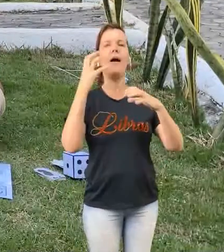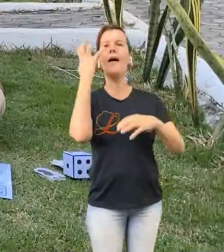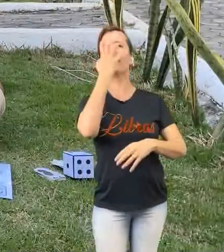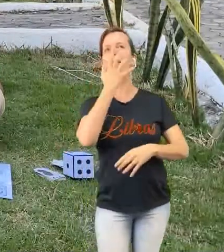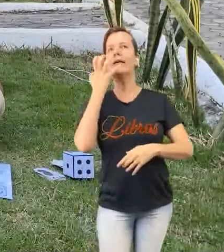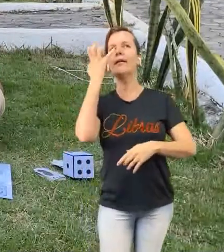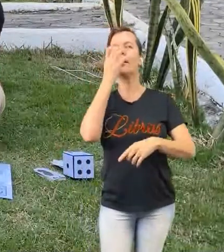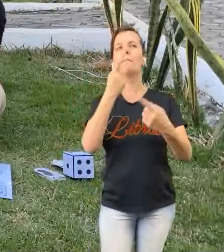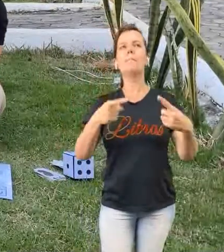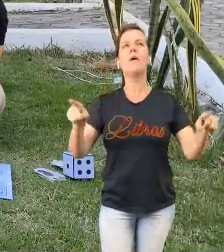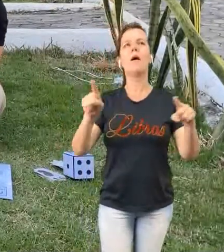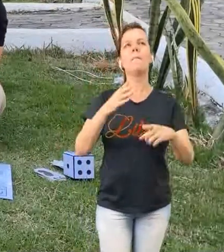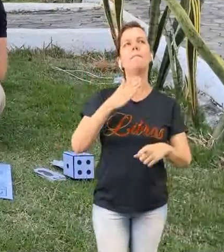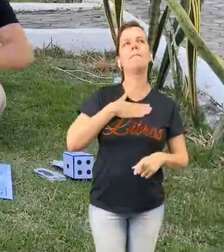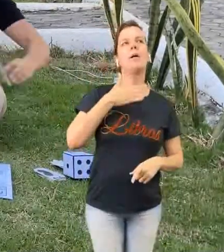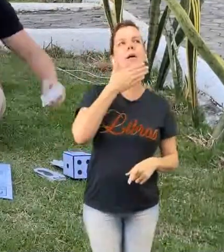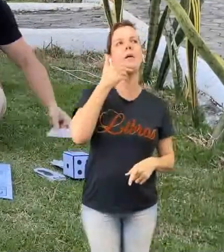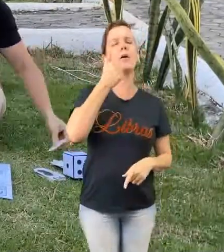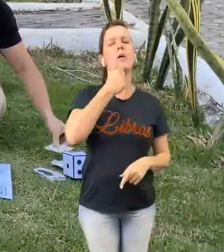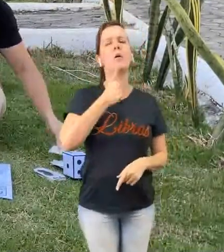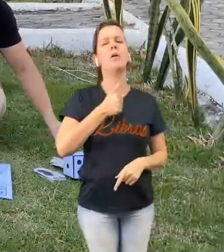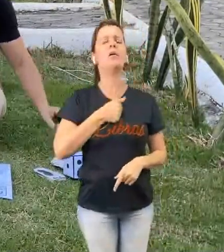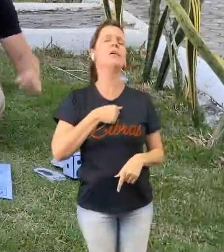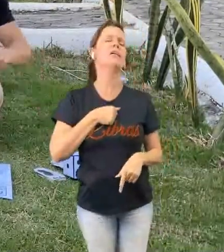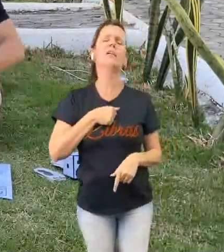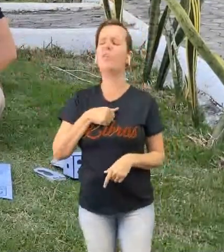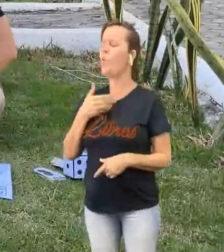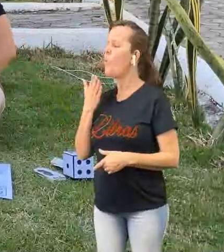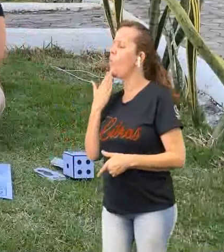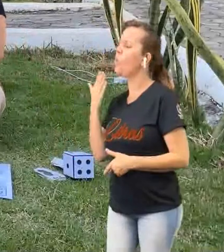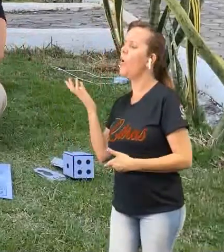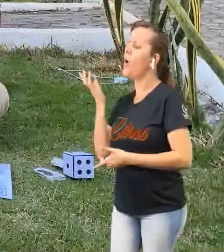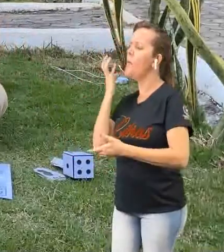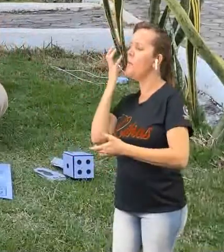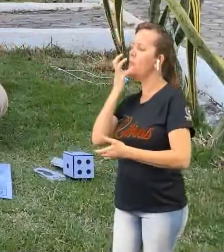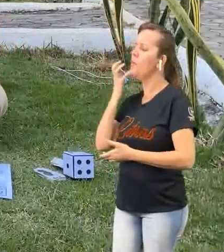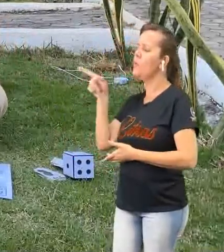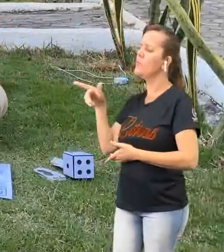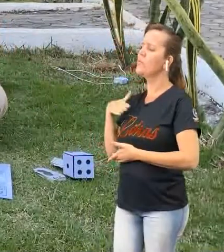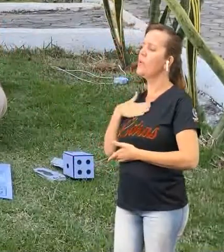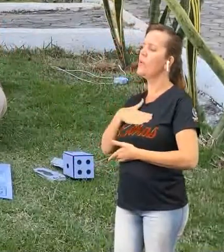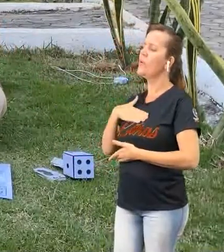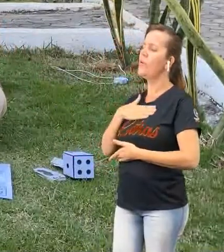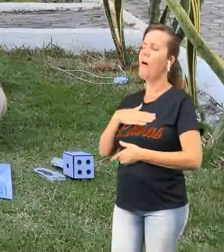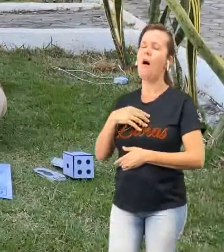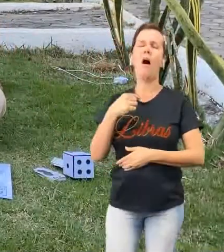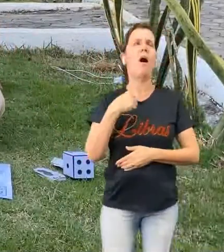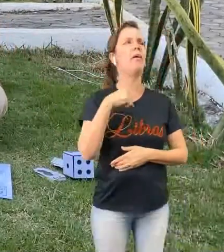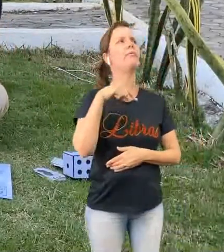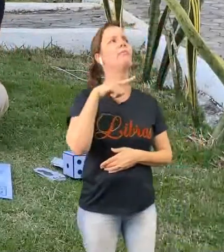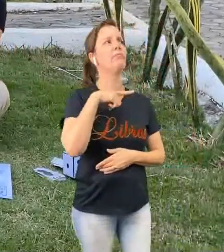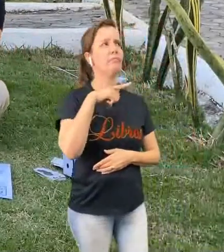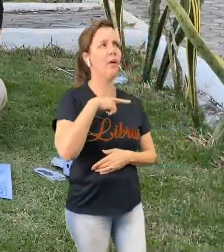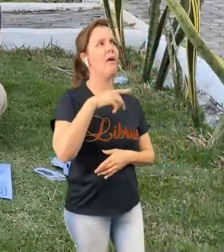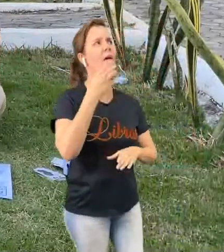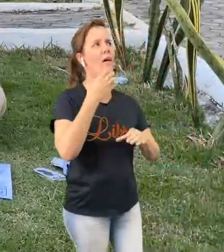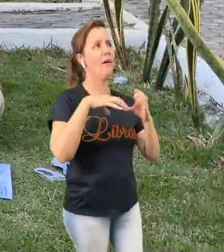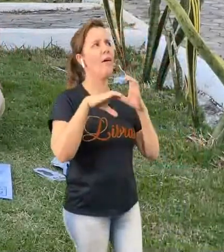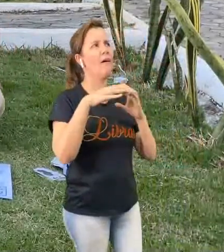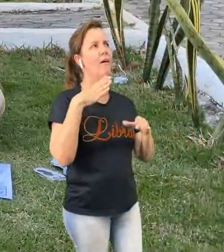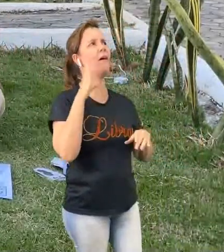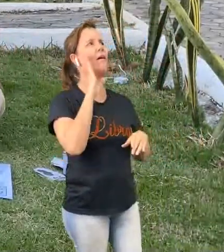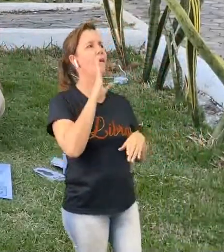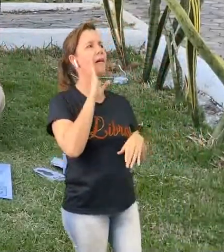Cante sua música preferida. E qual é a sua música preferida? Ah, eu tenho uma música muito legal,